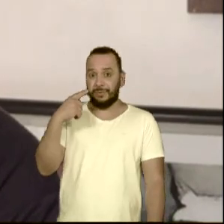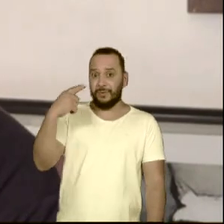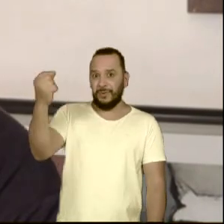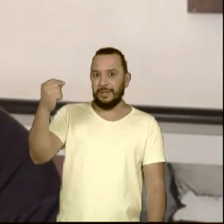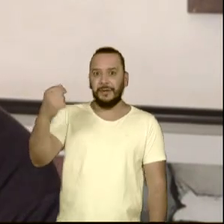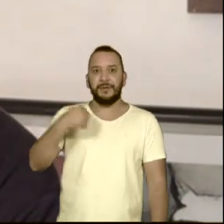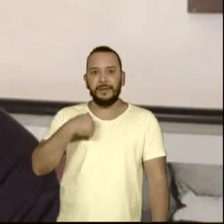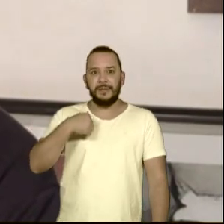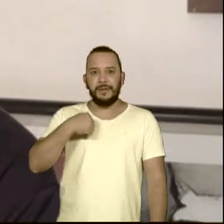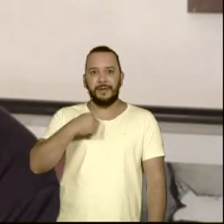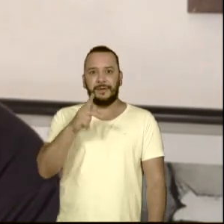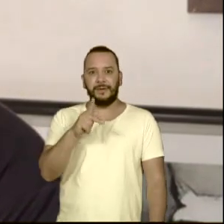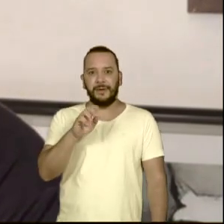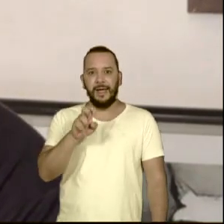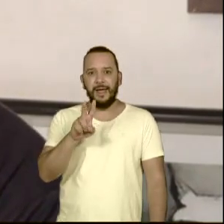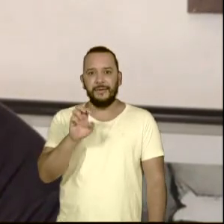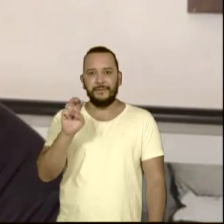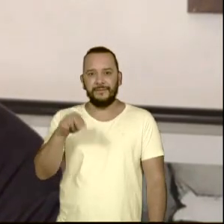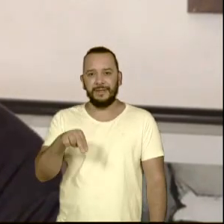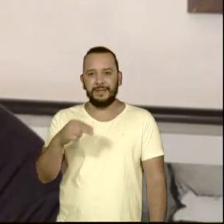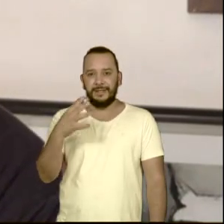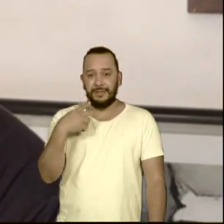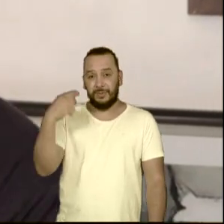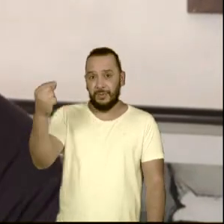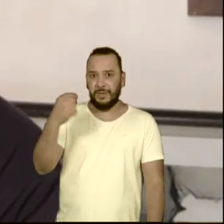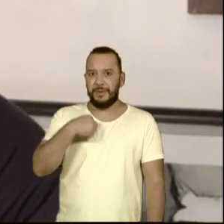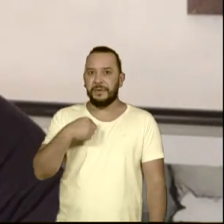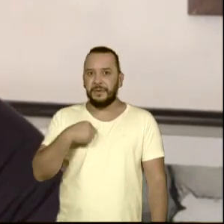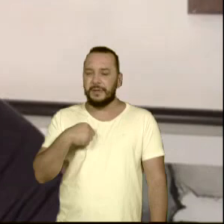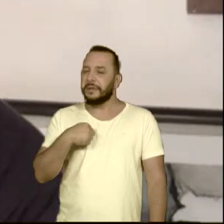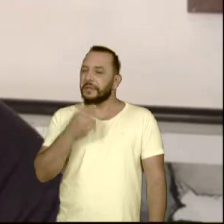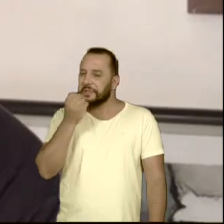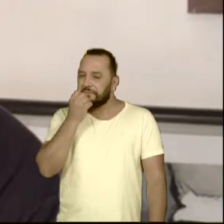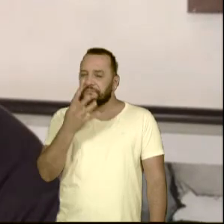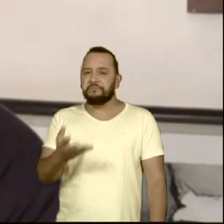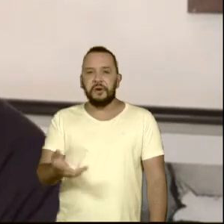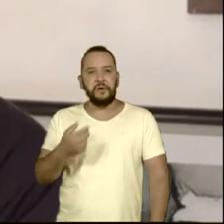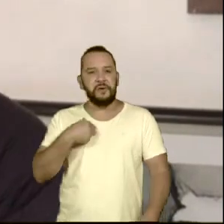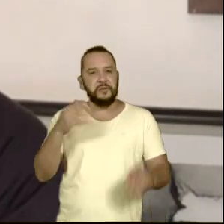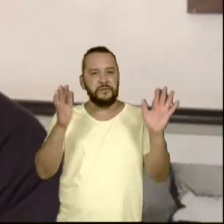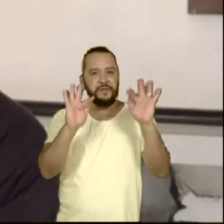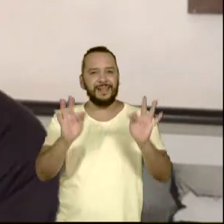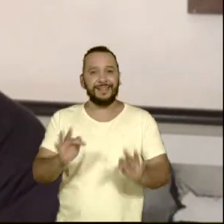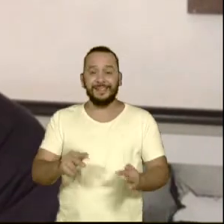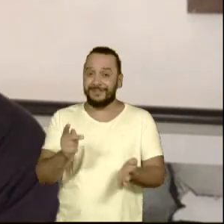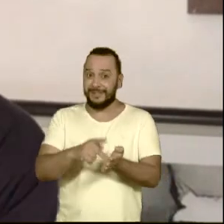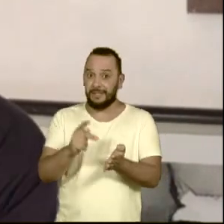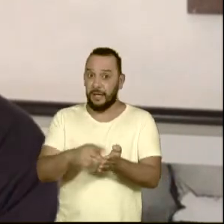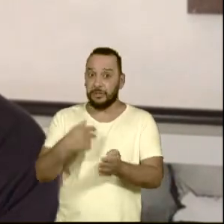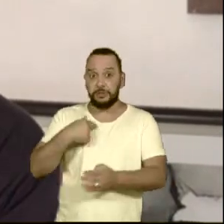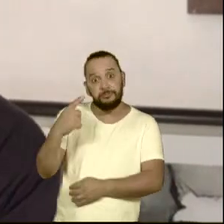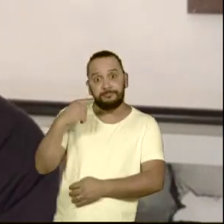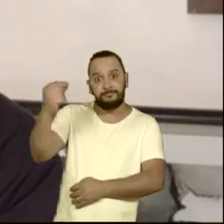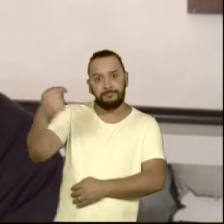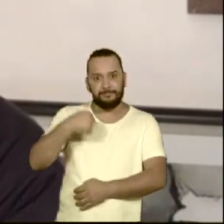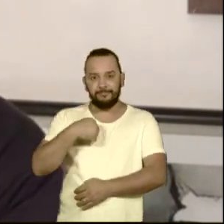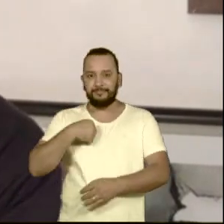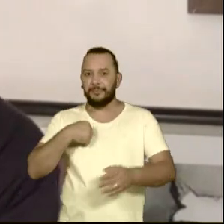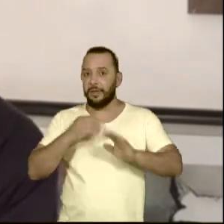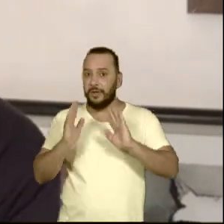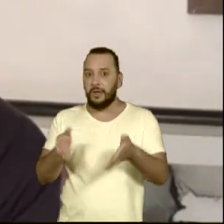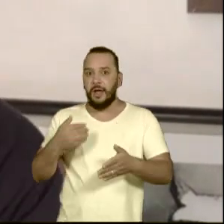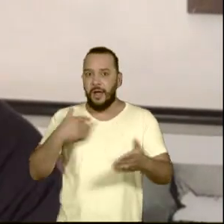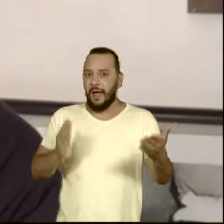pelo Kevin, fui muito bem recebido por ele, não só fui escolhido, fui aprovado,